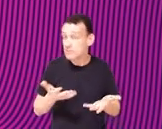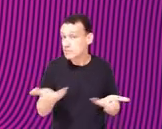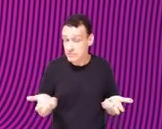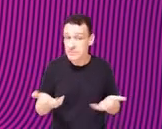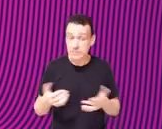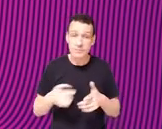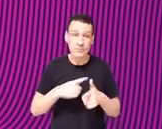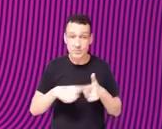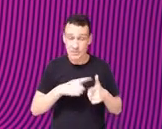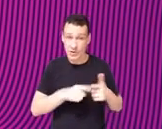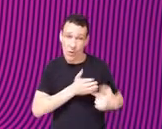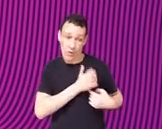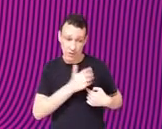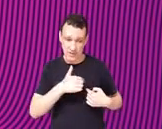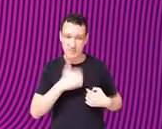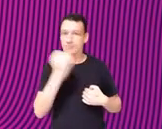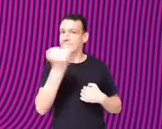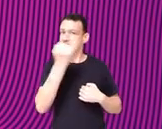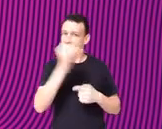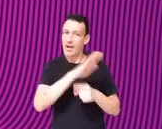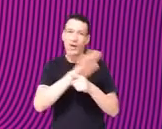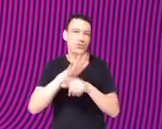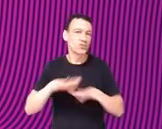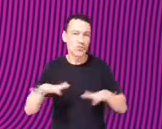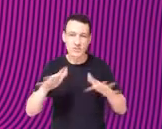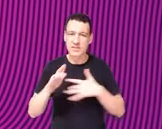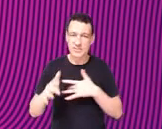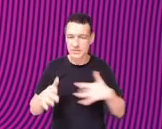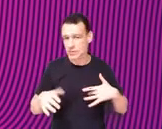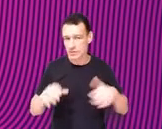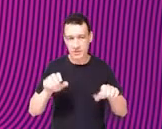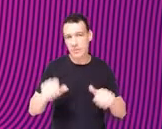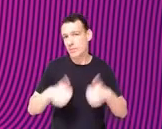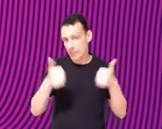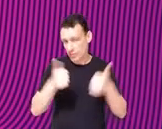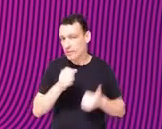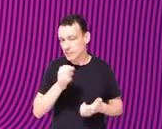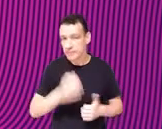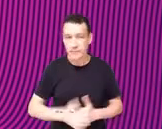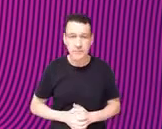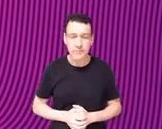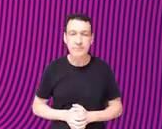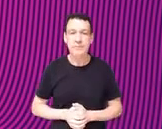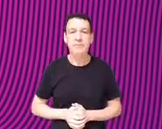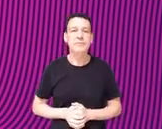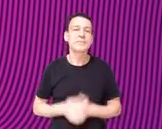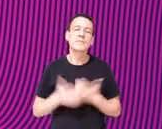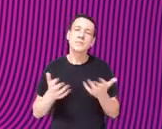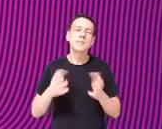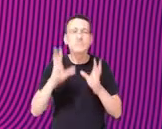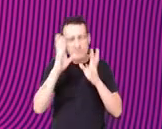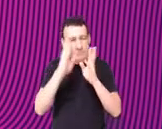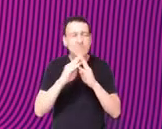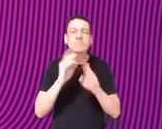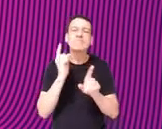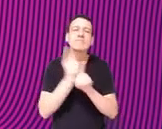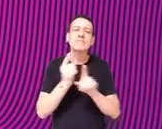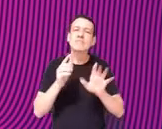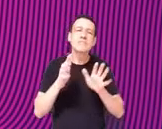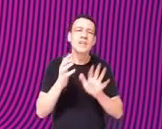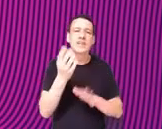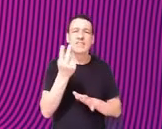muito significativo. A realidade atual da insuficiência cardíaca é que cerca de 26 milhões de pessoas vivem com